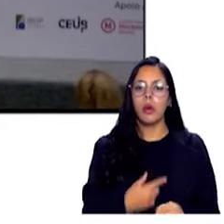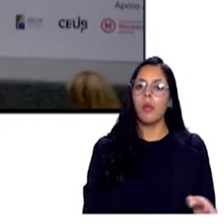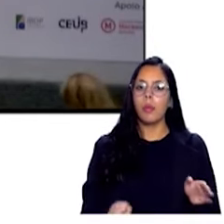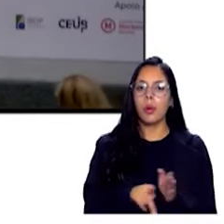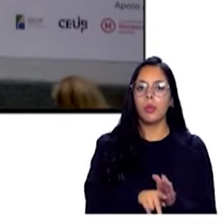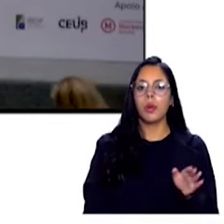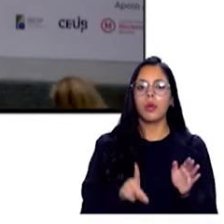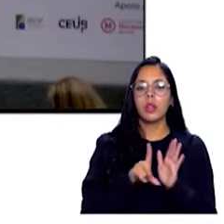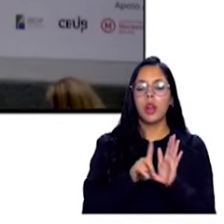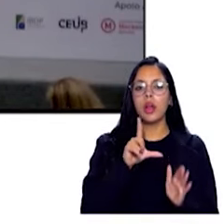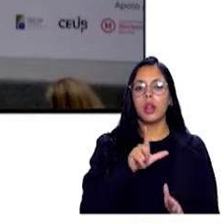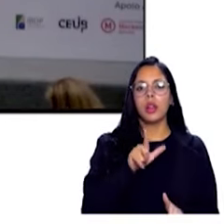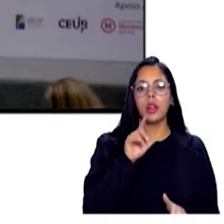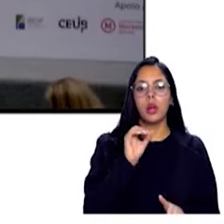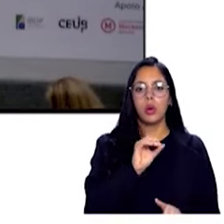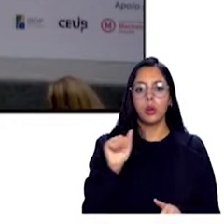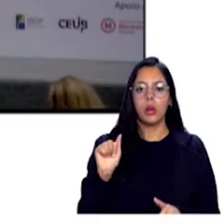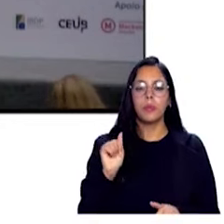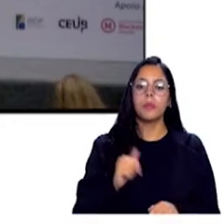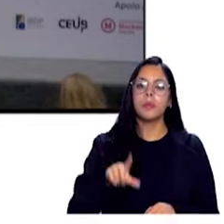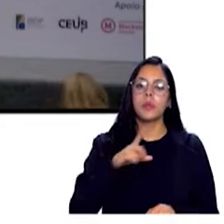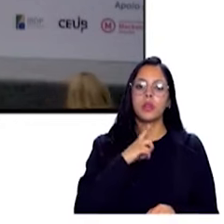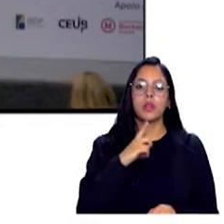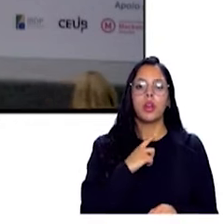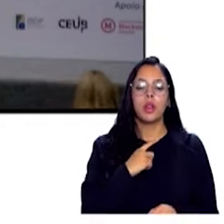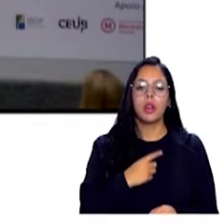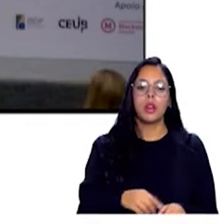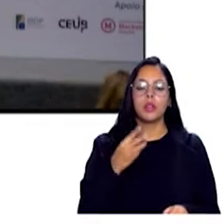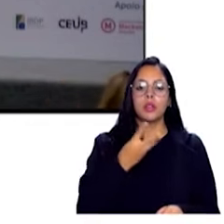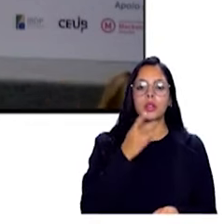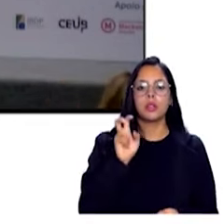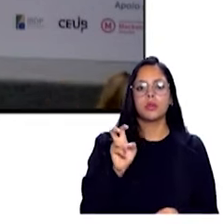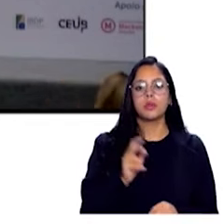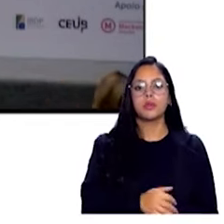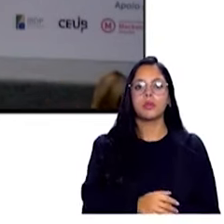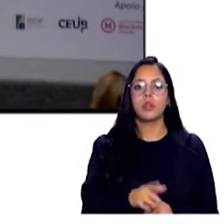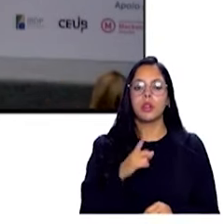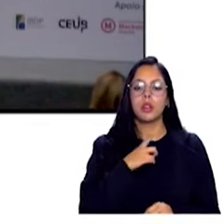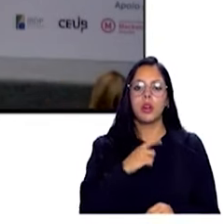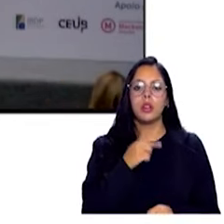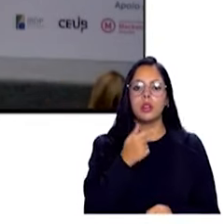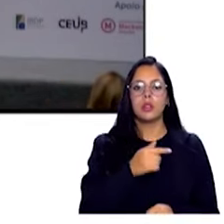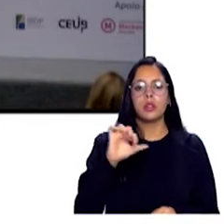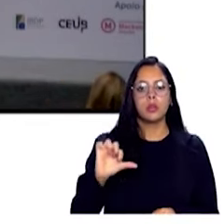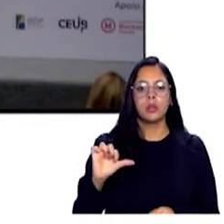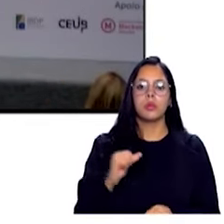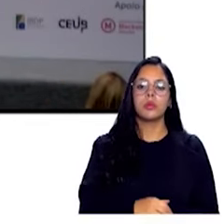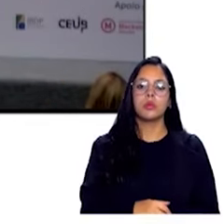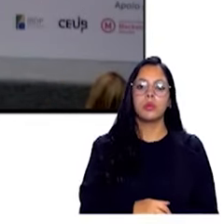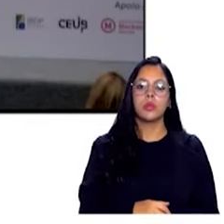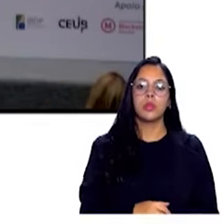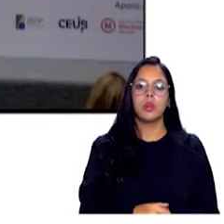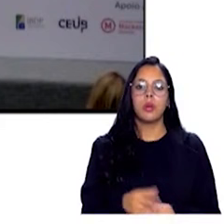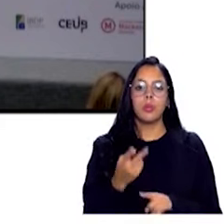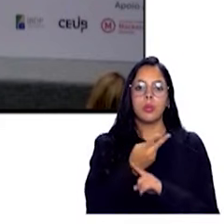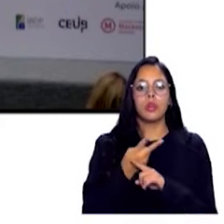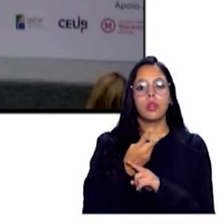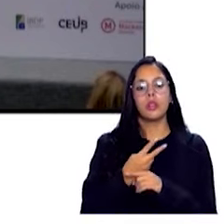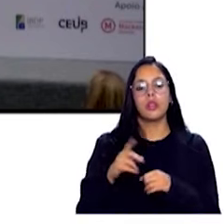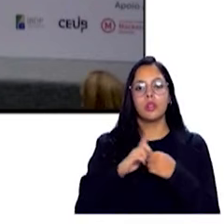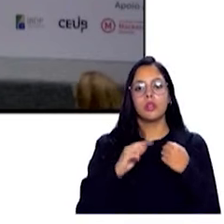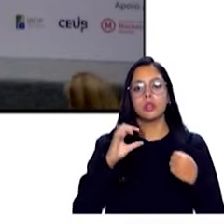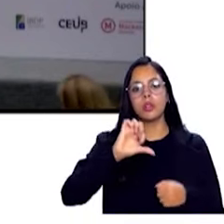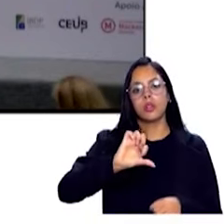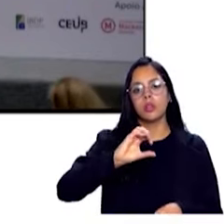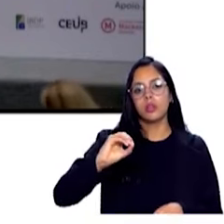magistratura lei complementar 35 que tá em vigor é de 79 vamos procurar o artigo 90 parágrafo